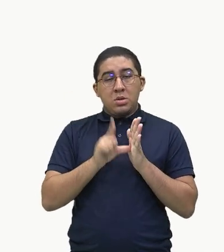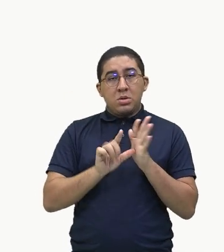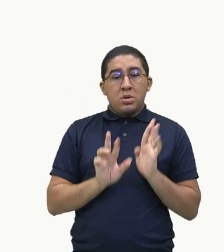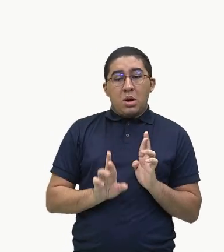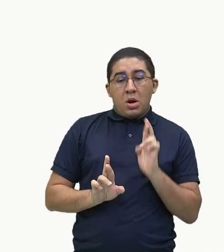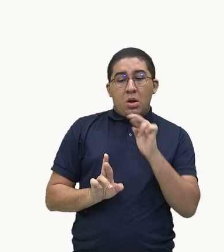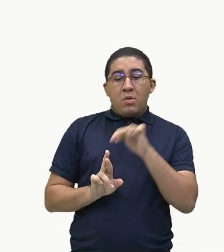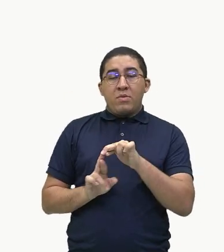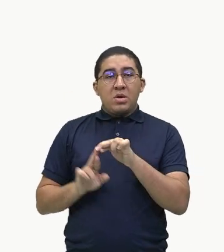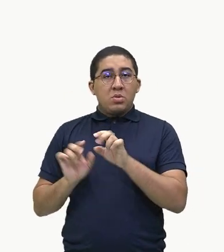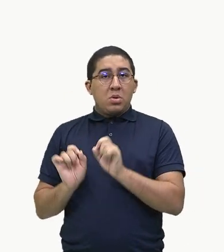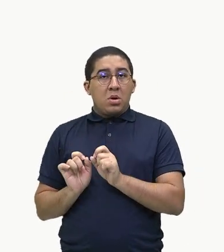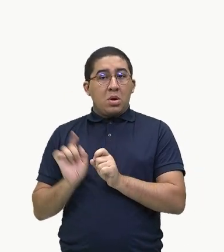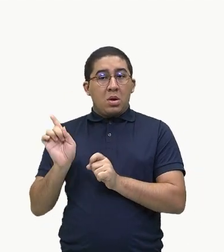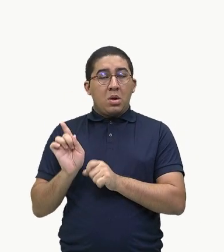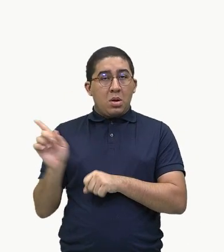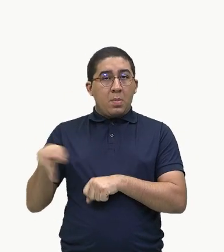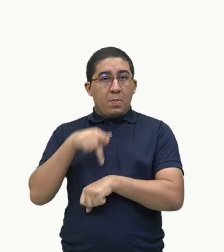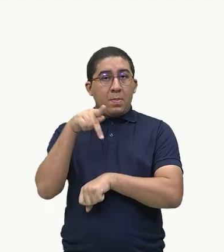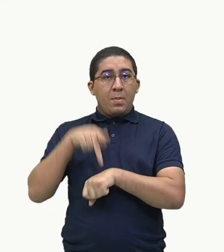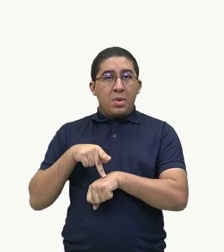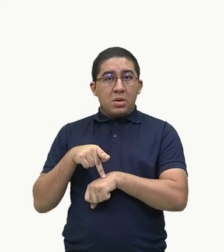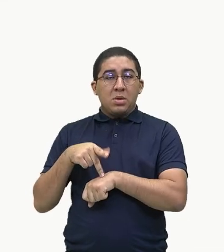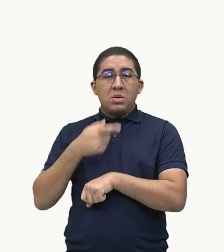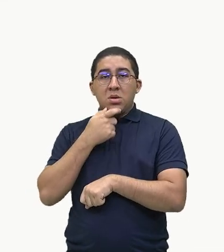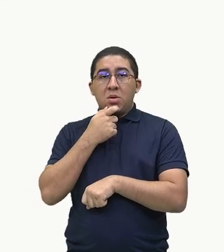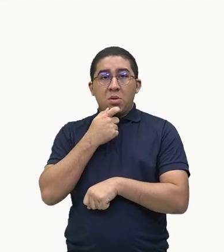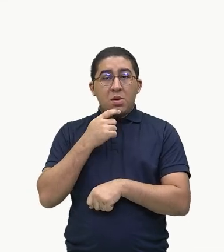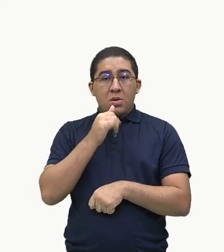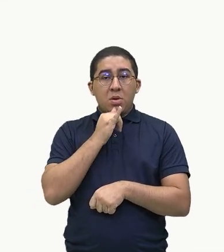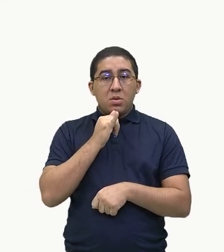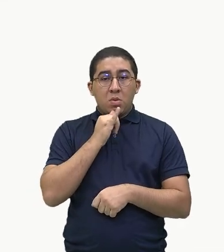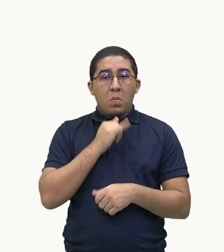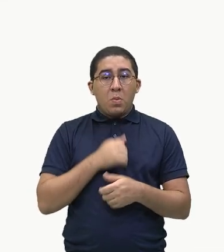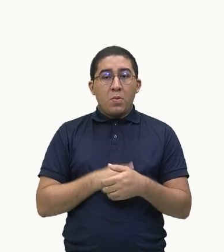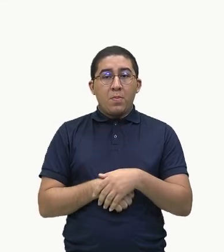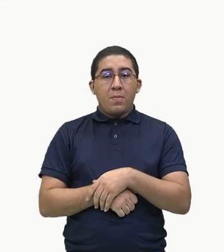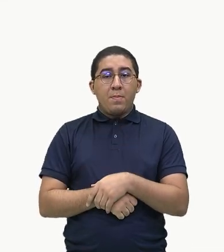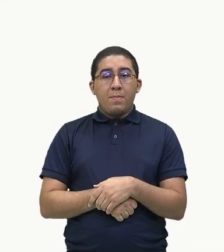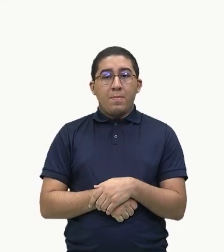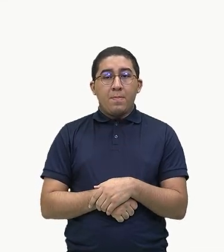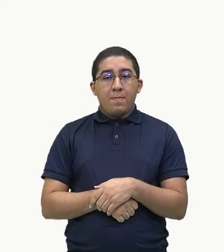relação a Londres. Por exemplo,